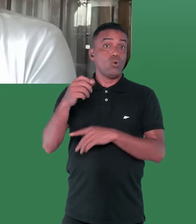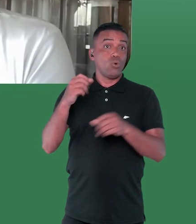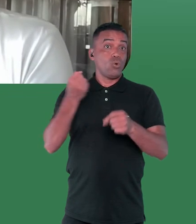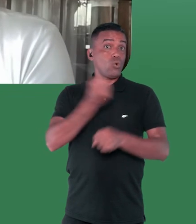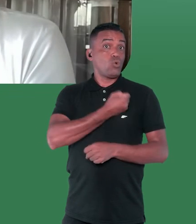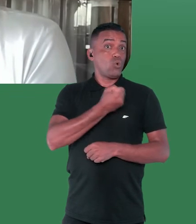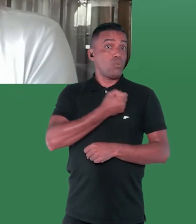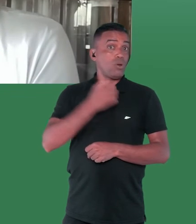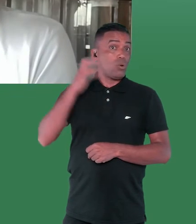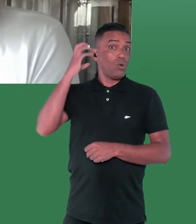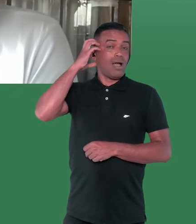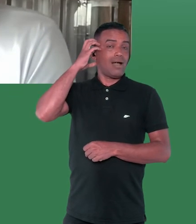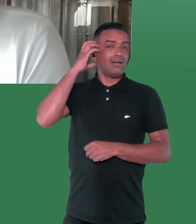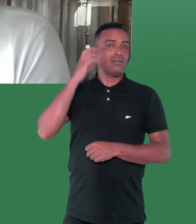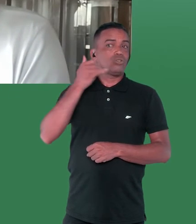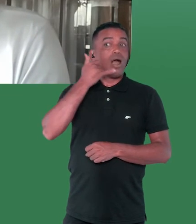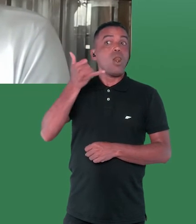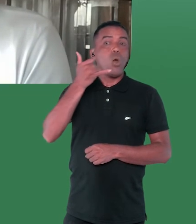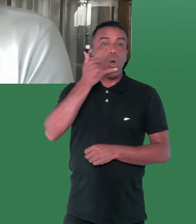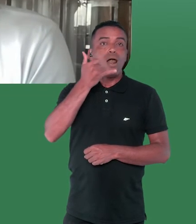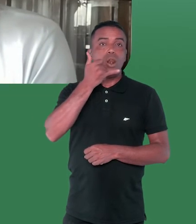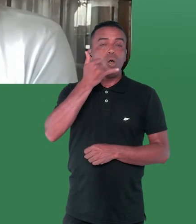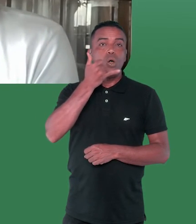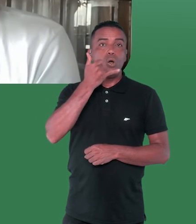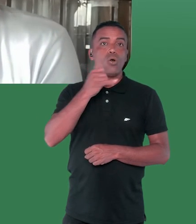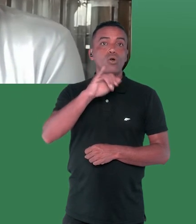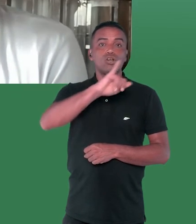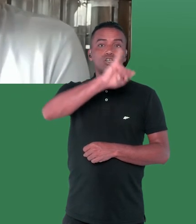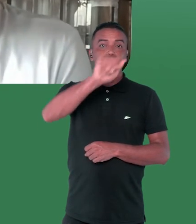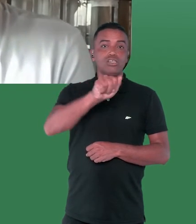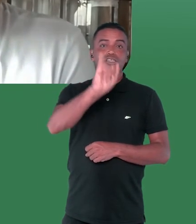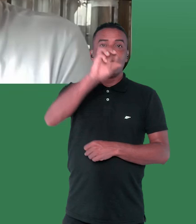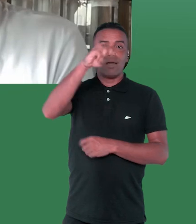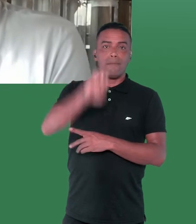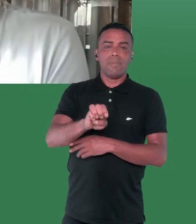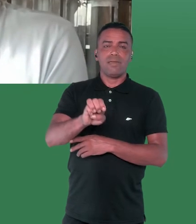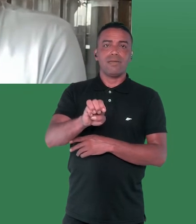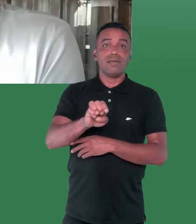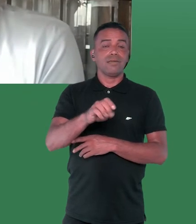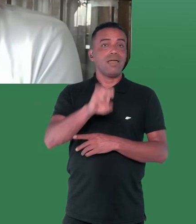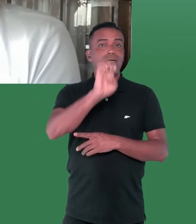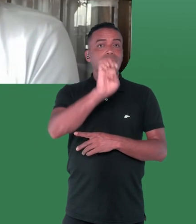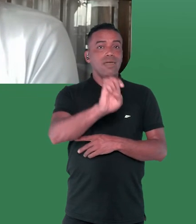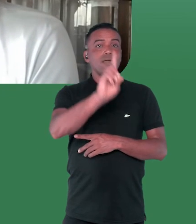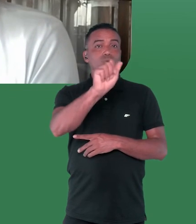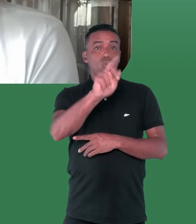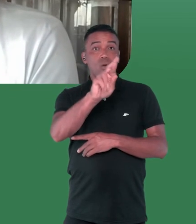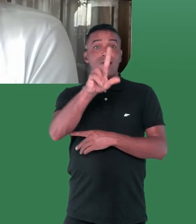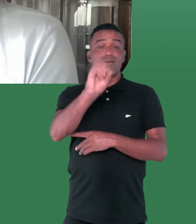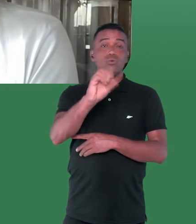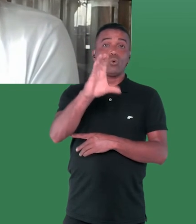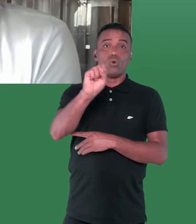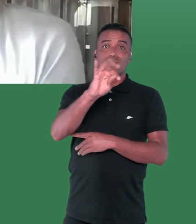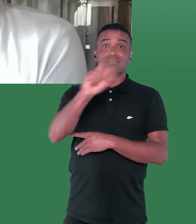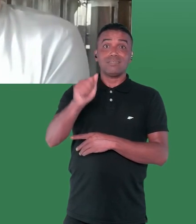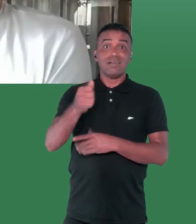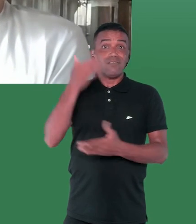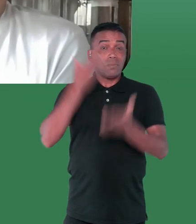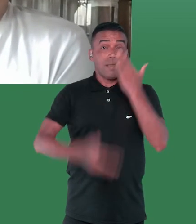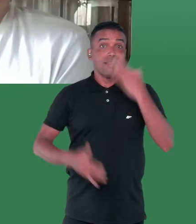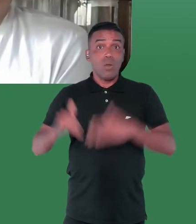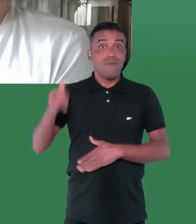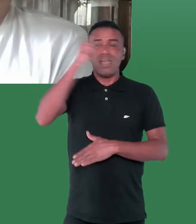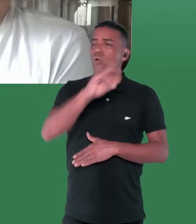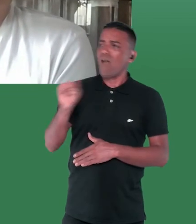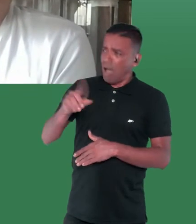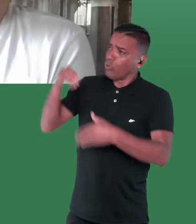número da rádio. O Jaime Gomide atendeu. Alô? Falei: Jaime? Quem é? Falei: Eduardo Costa. Ô,